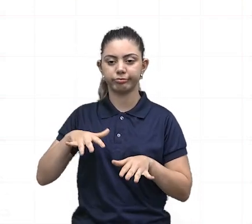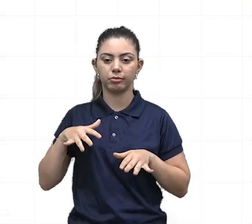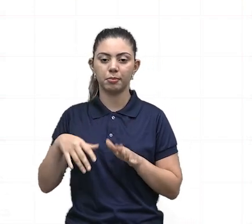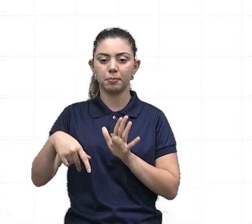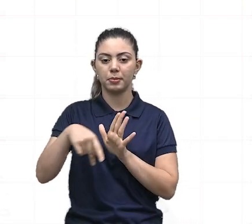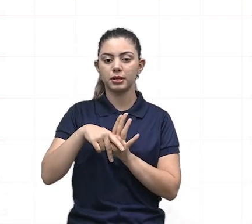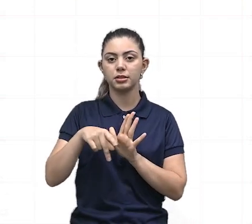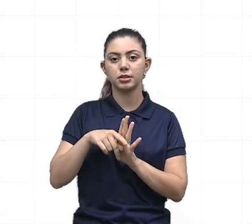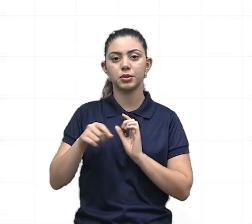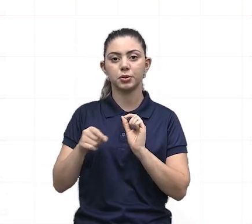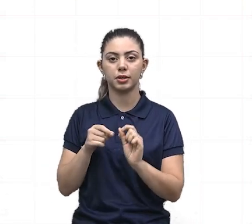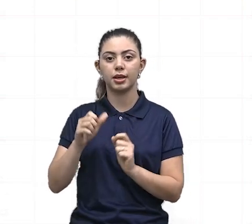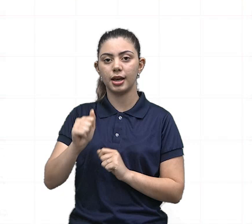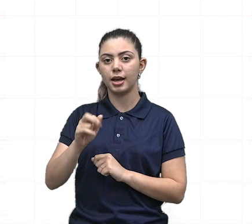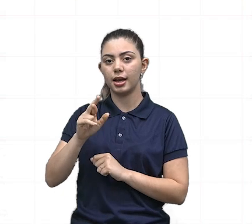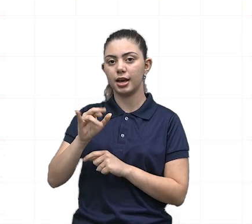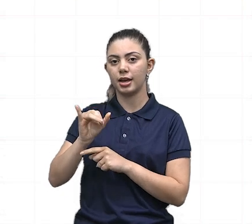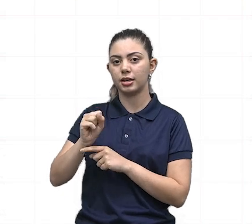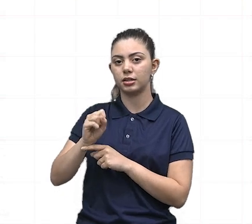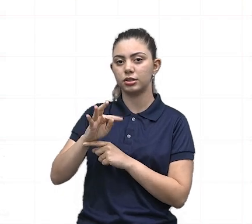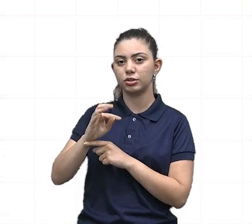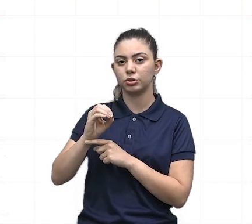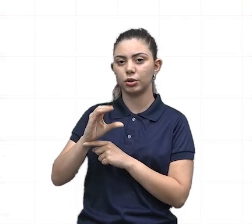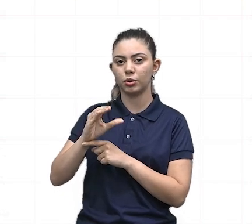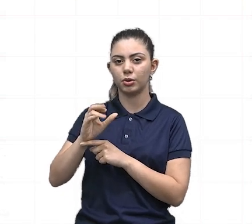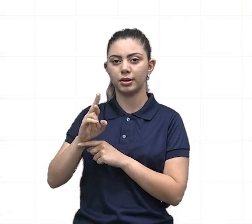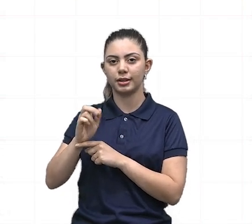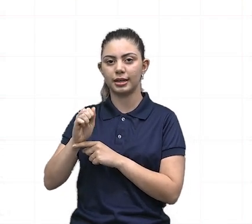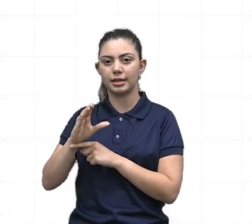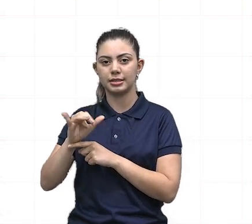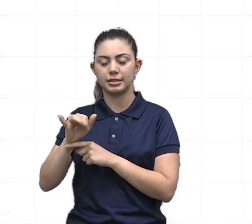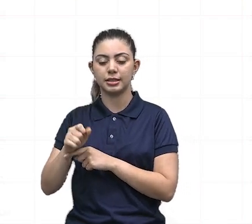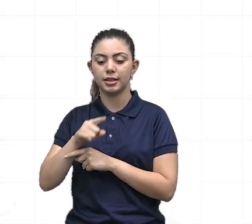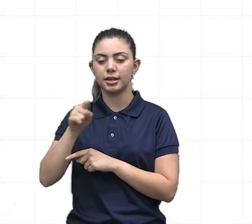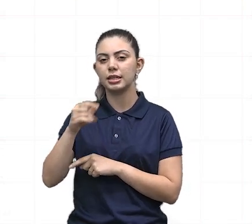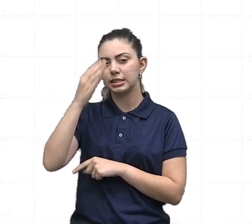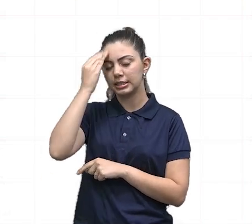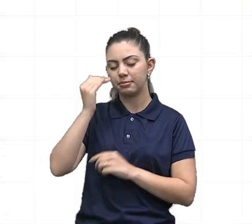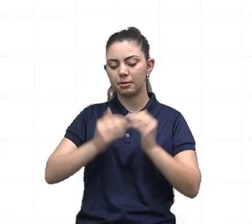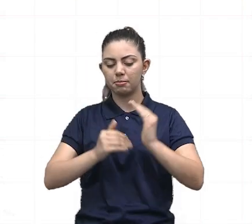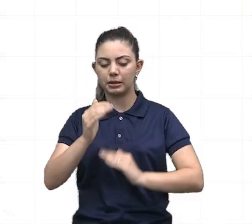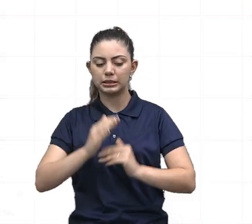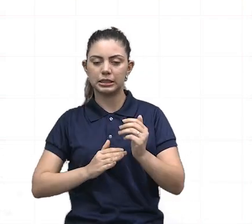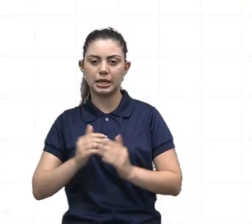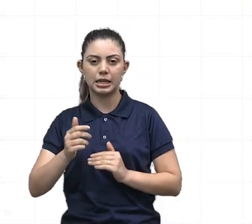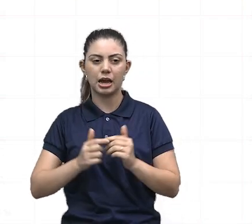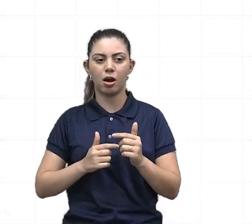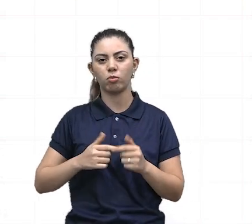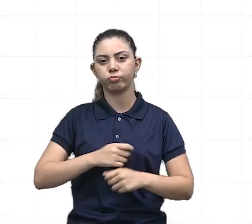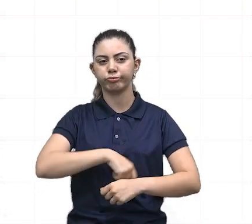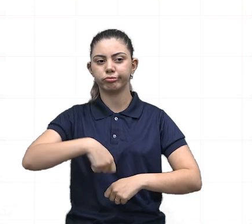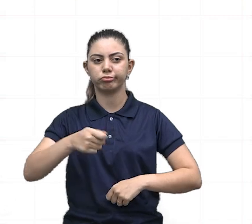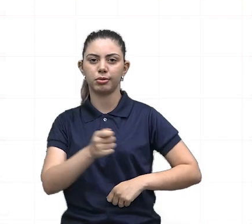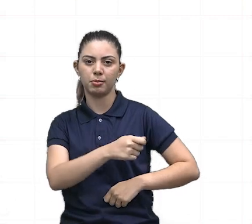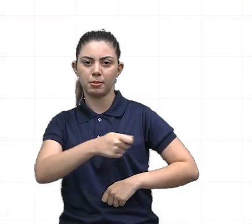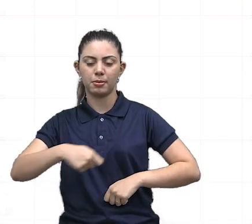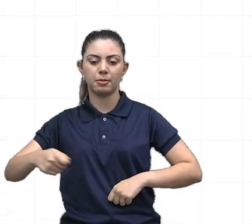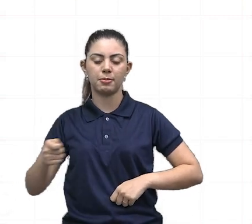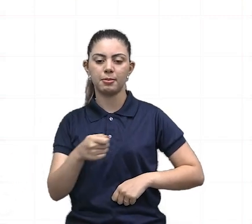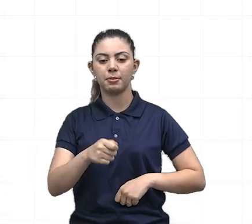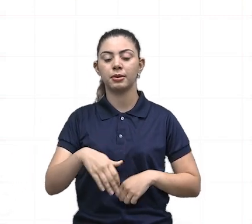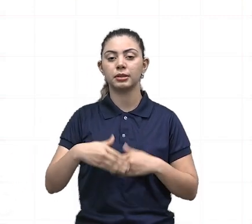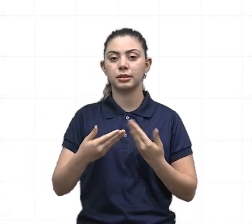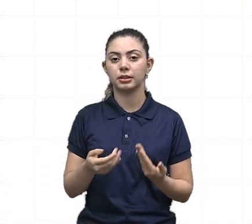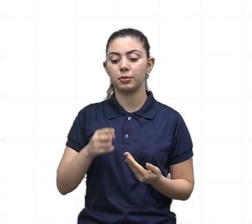à pequena aristocracia. Eram especialistas no uso de armas, quando eram detentoras de maiores extensões